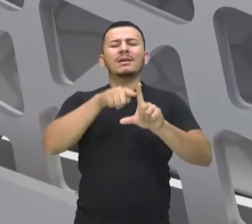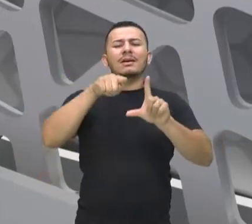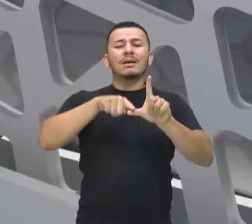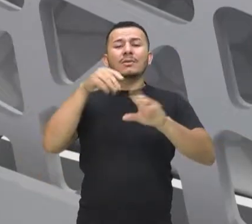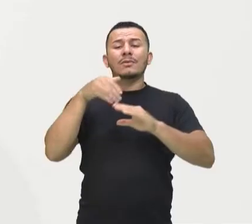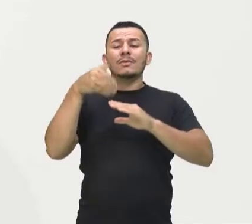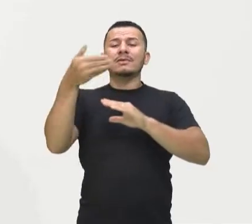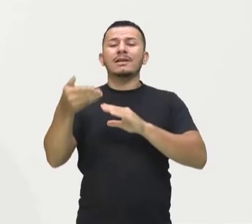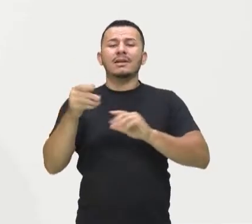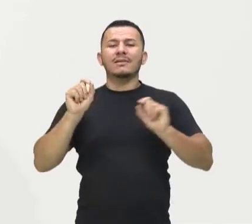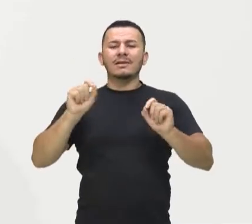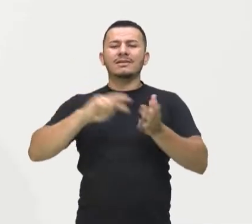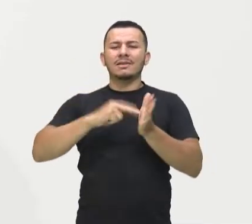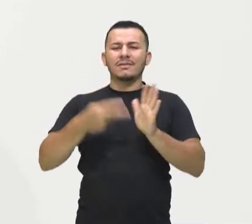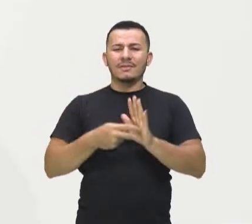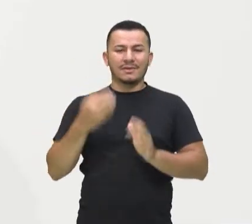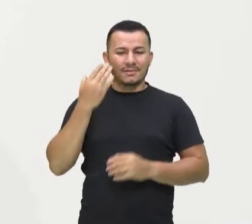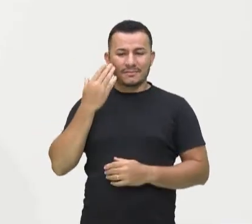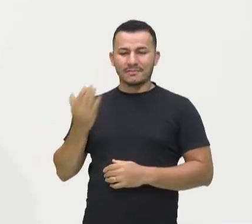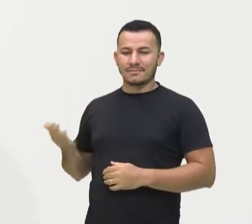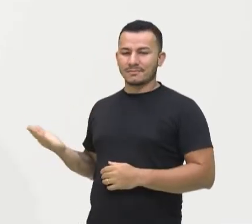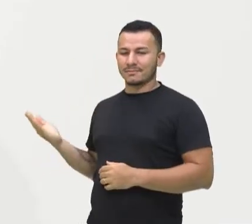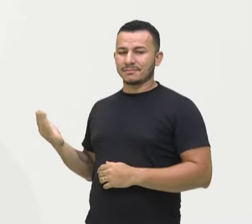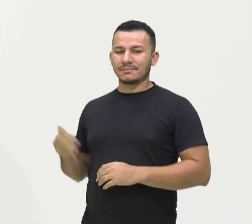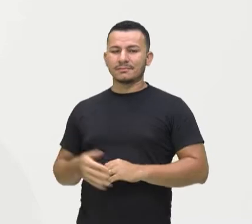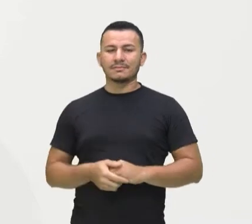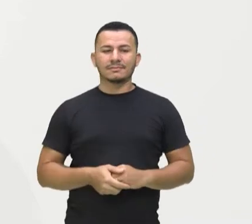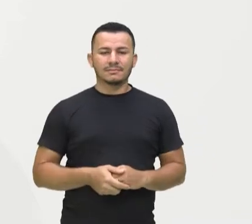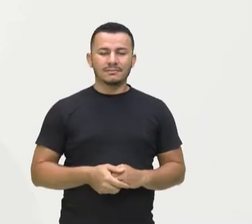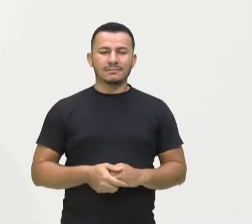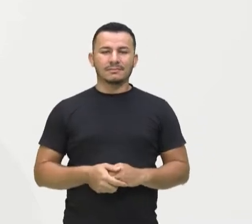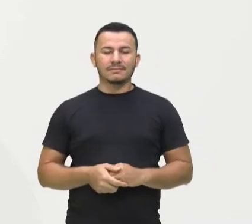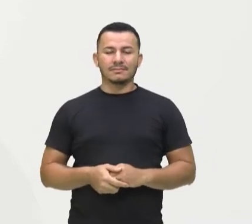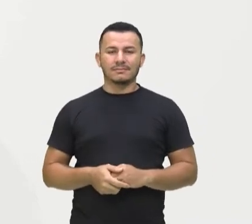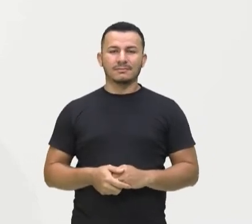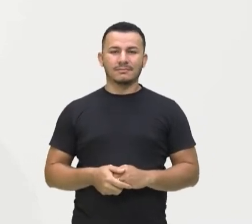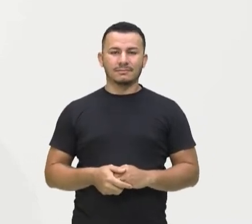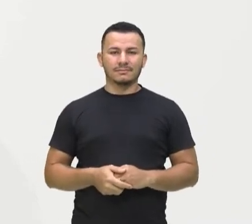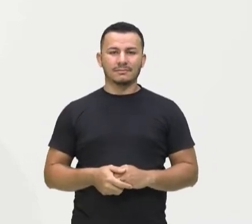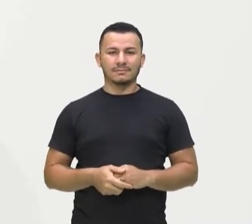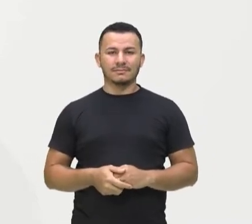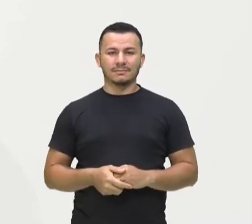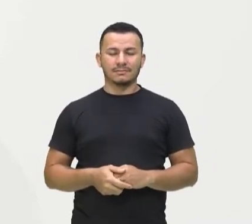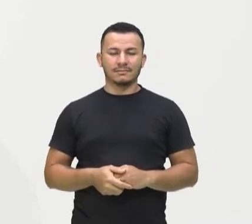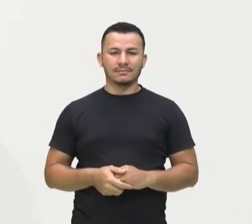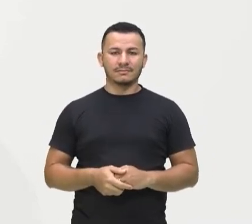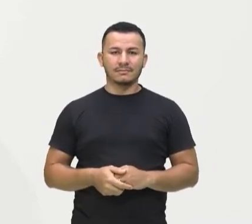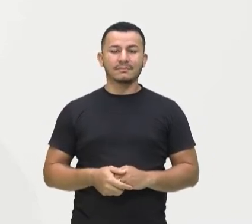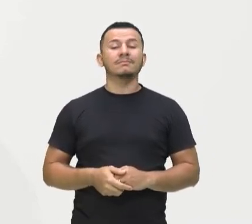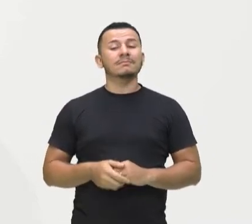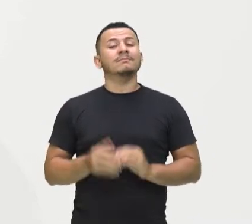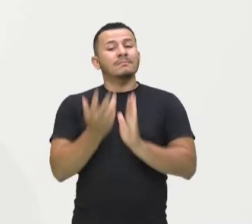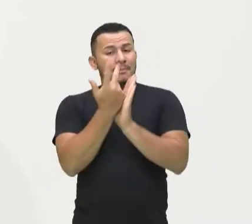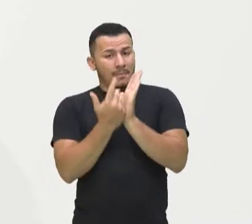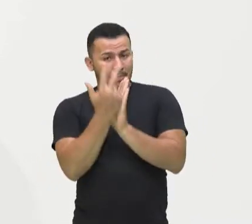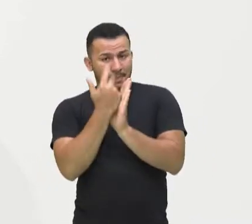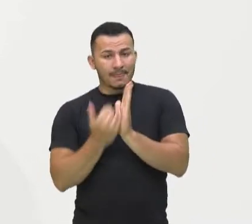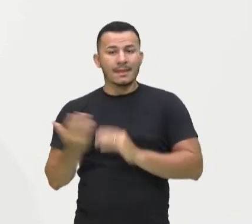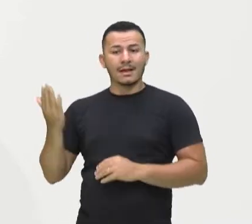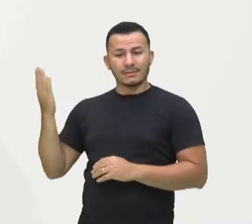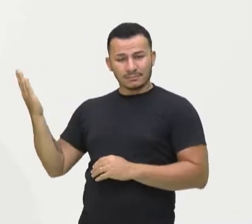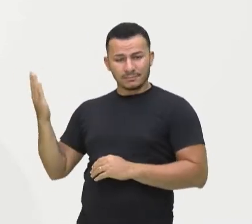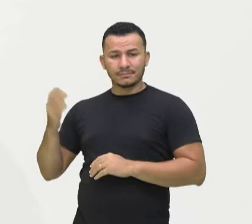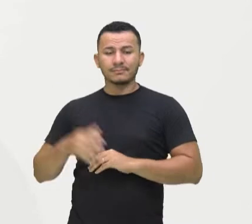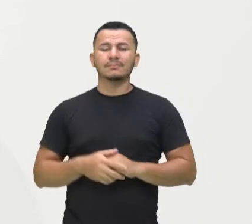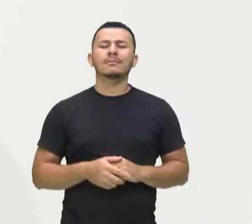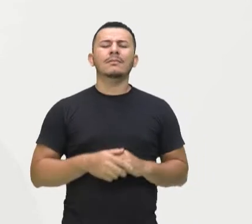externo. Acompanhem comigo na primeira cartela. Vejam só, o professor trouxe aí, né, uma cartela que diz o seguinte, ó: